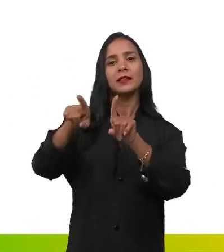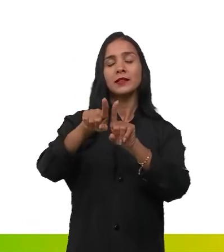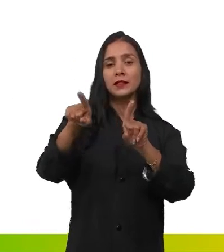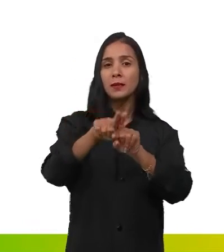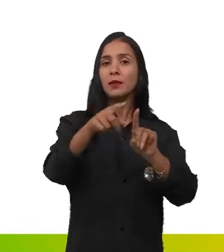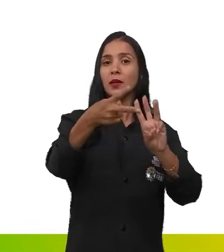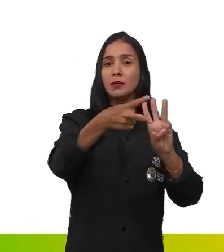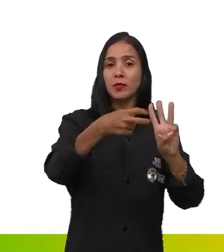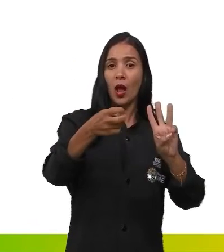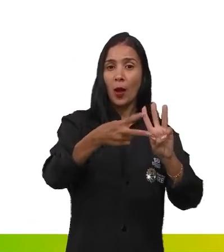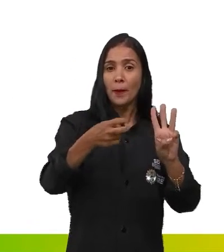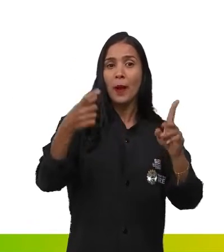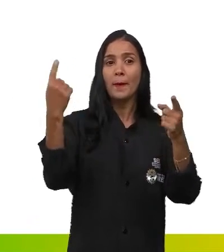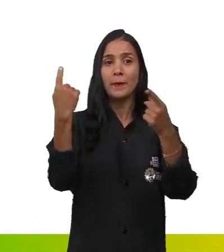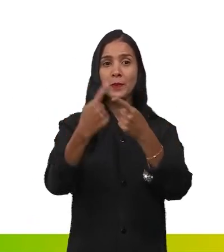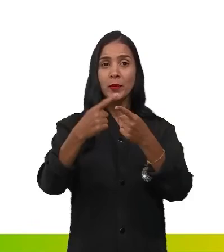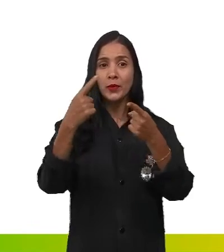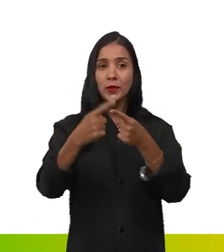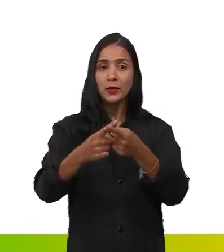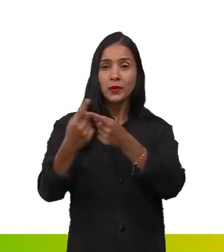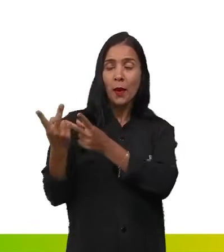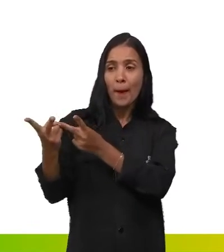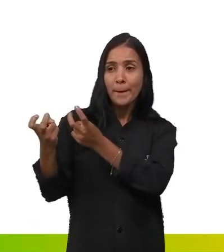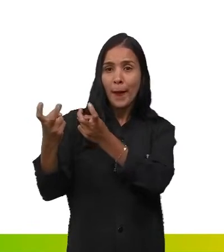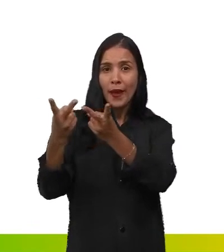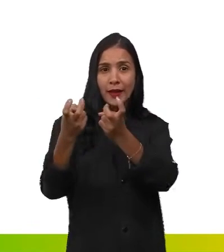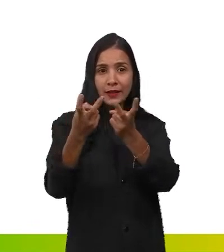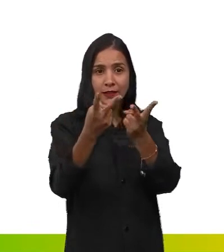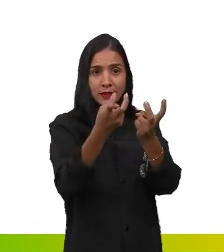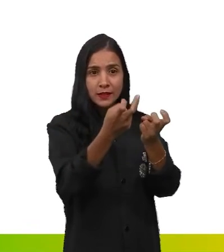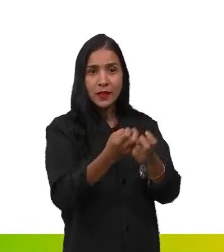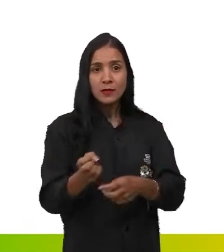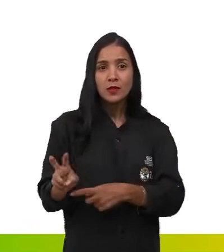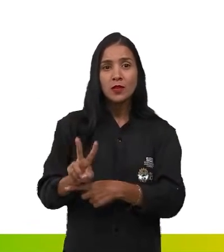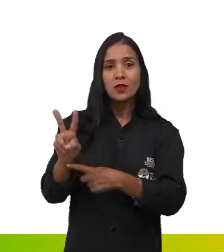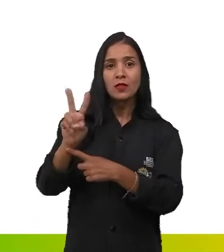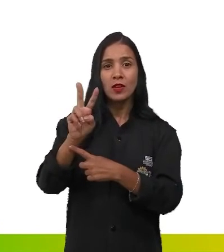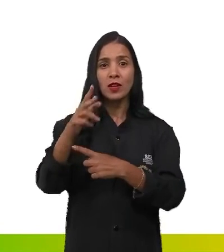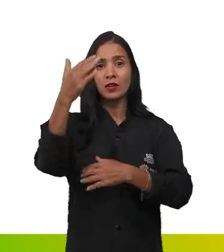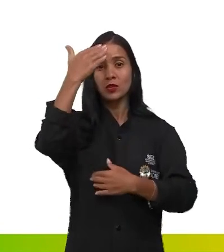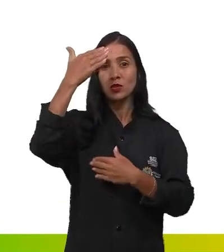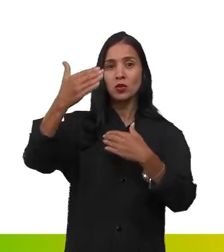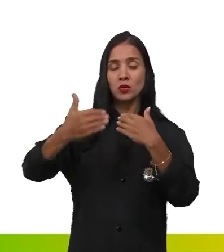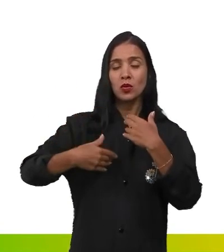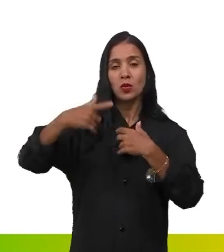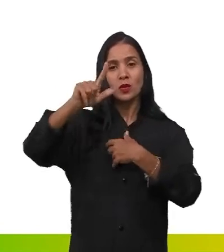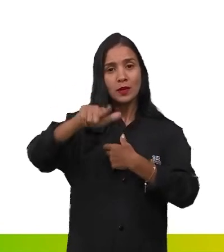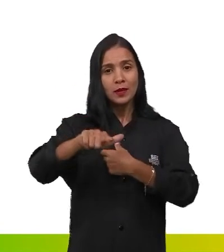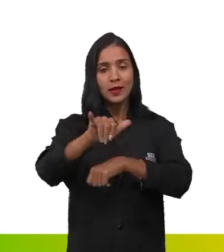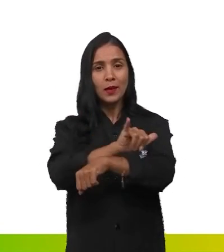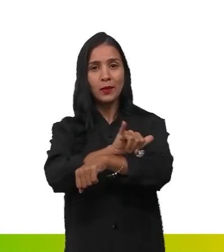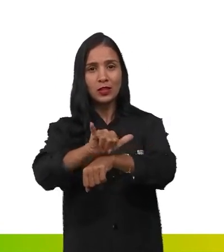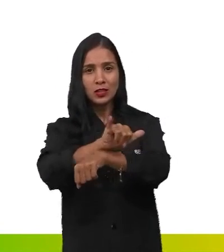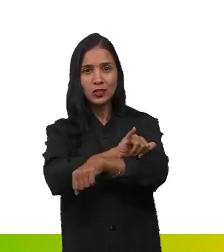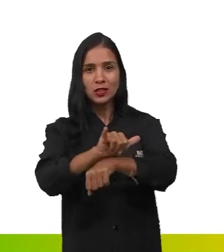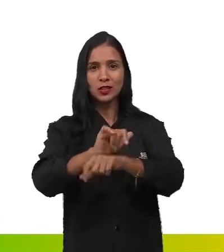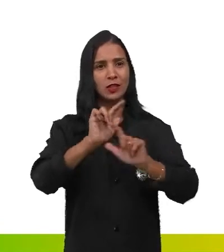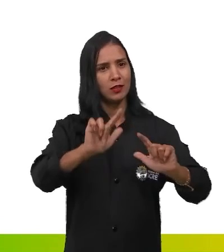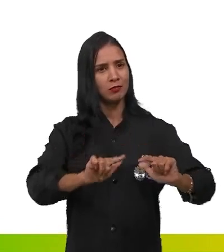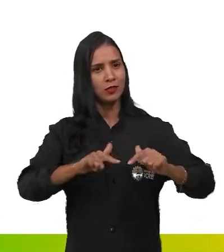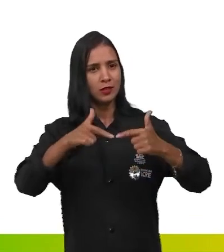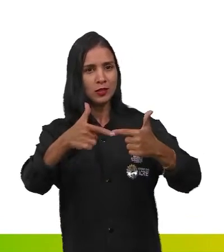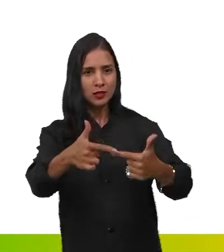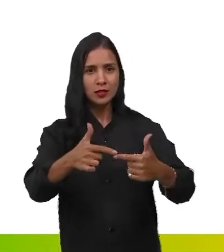corpo como espaço de estética, resistência e memória coletiva. A apropriação crítica dessas